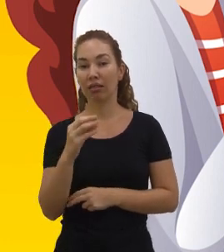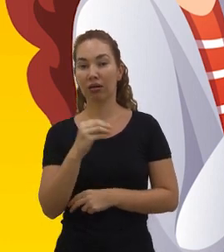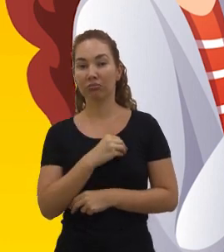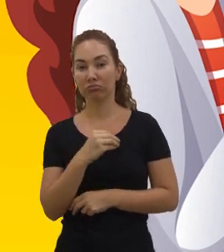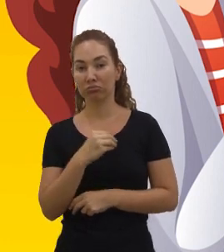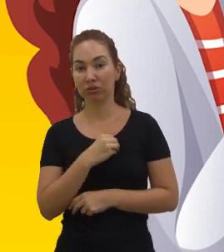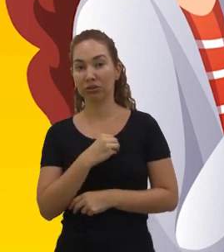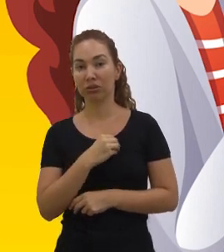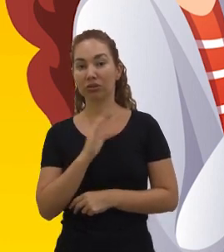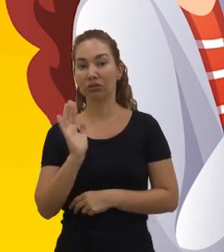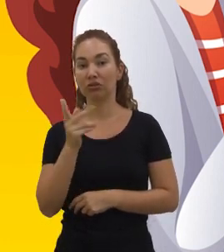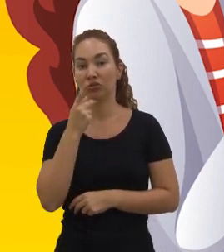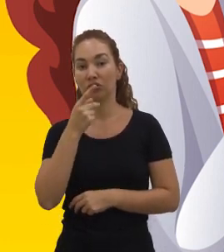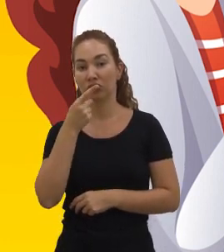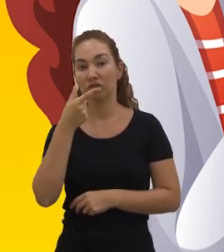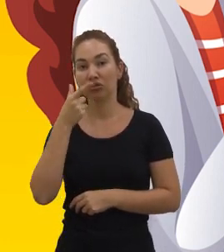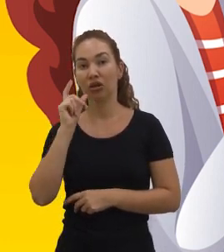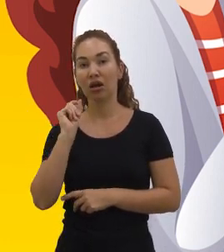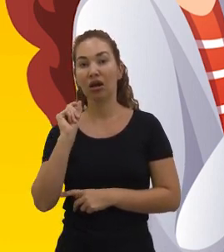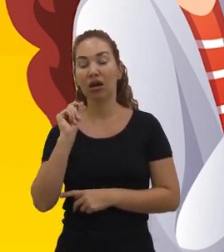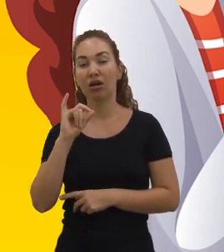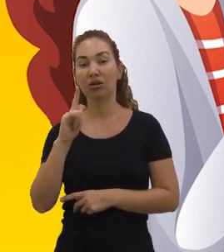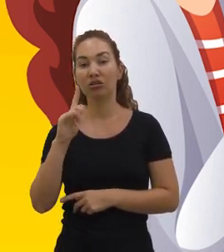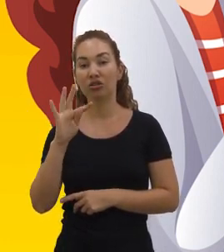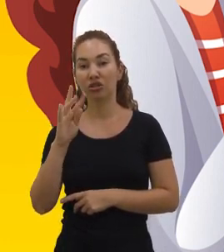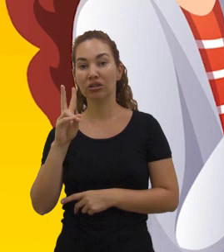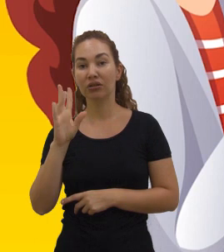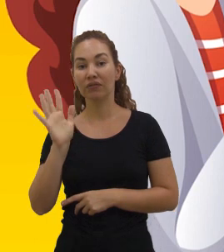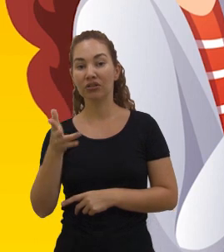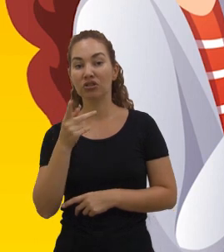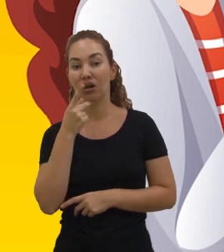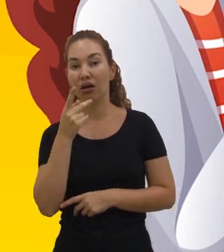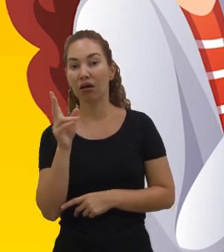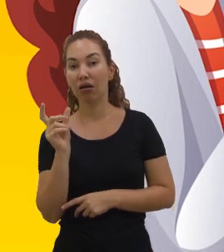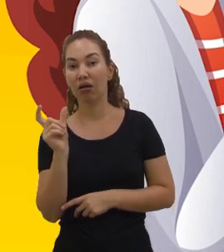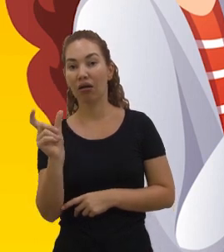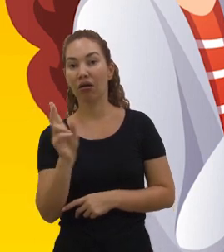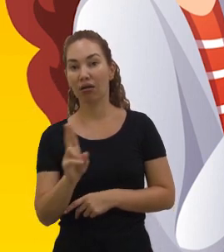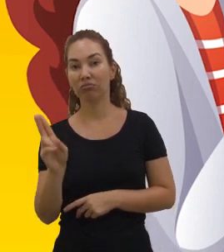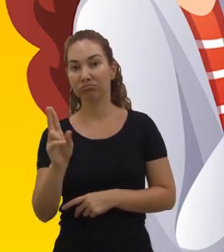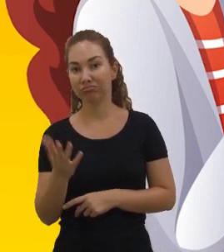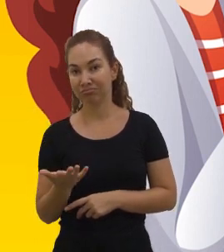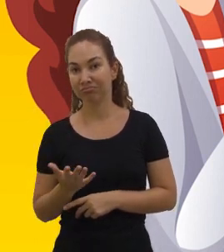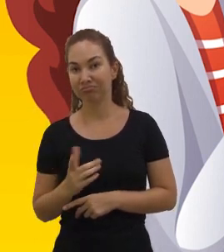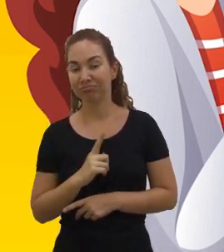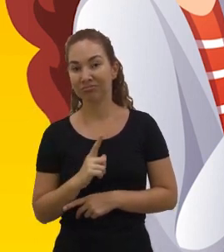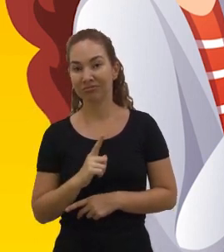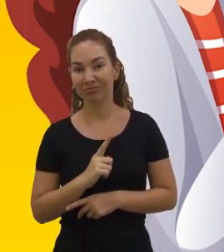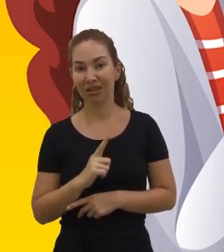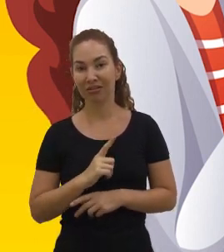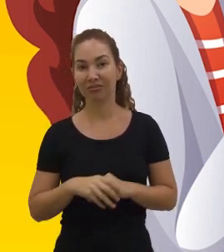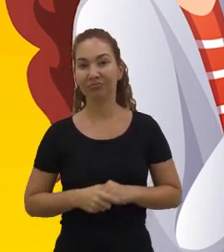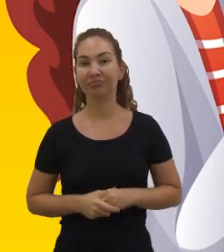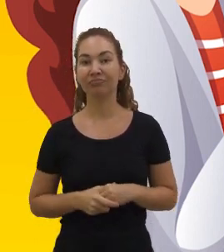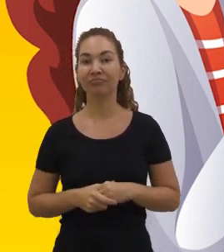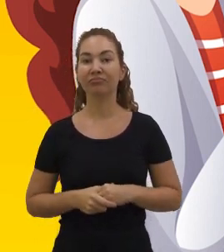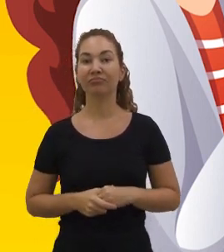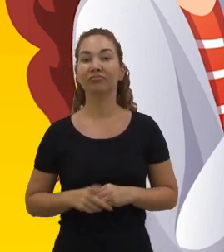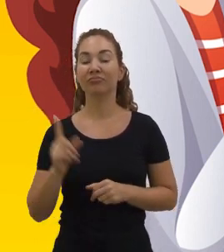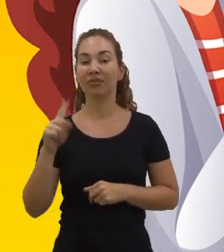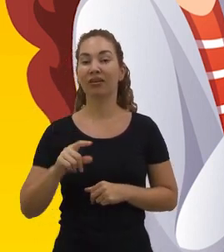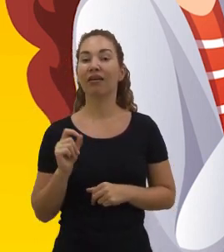pecado, que a gente comentou que já teve até uma novela com esse nome, né? Sim, aham. Que remete justamente a